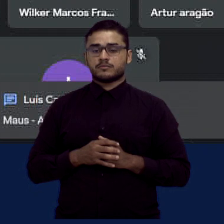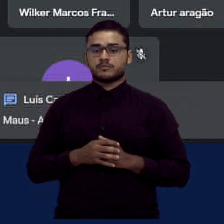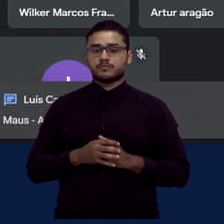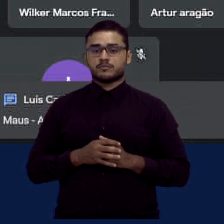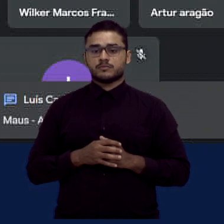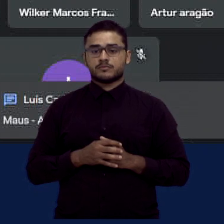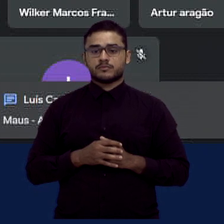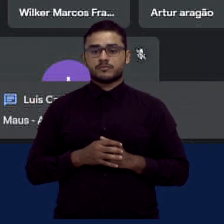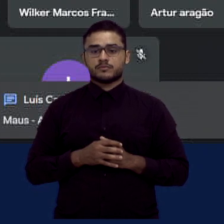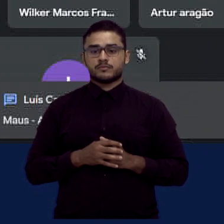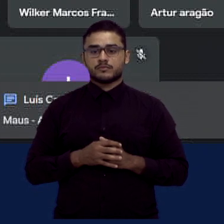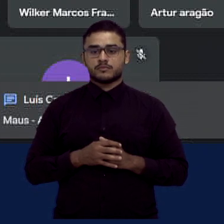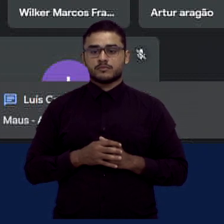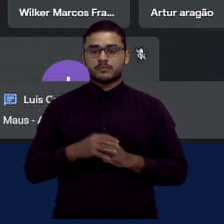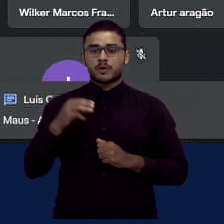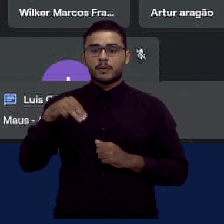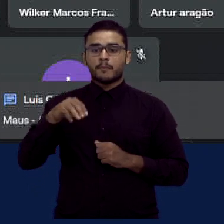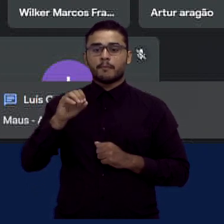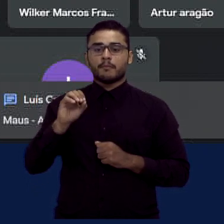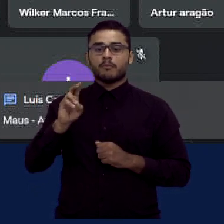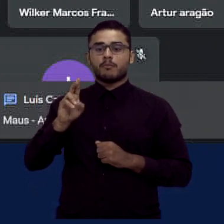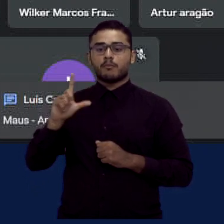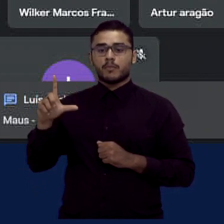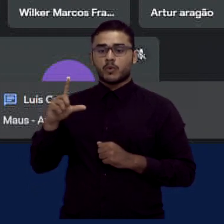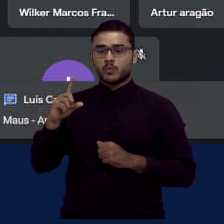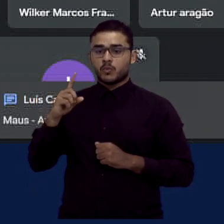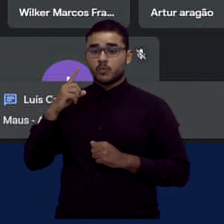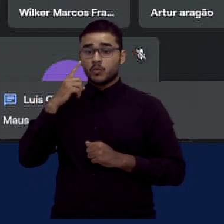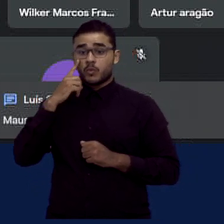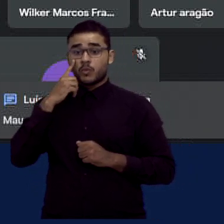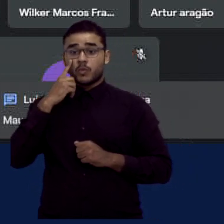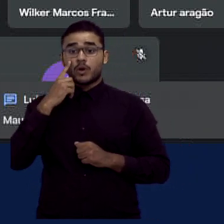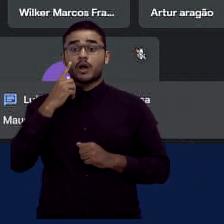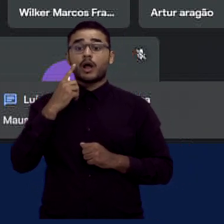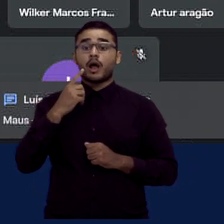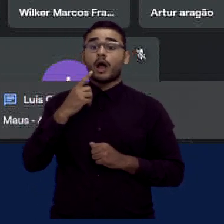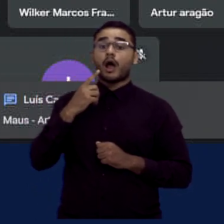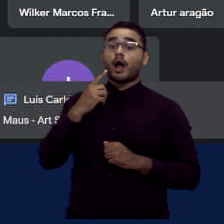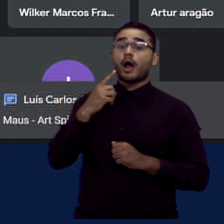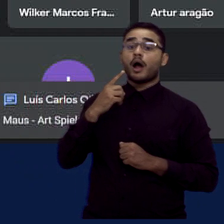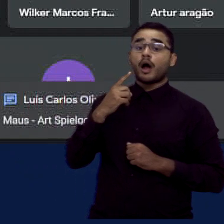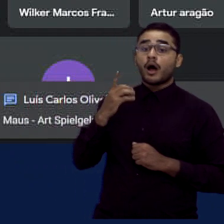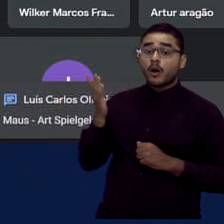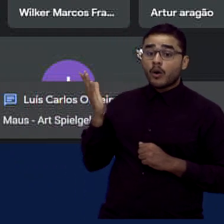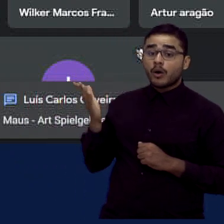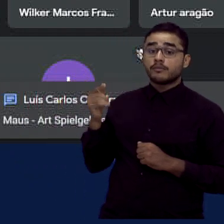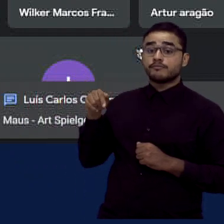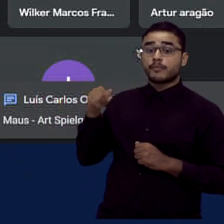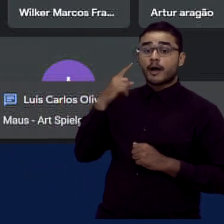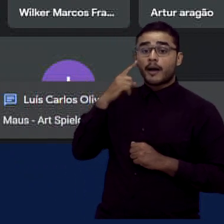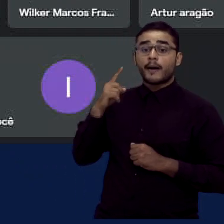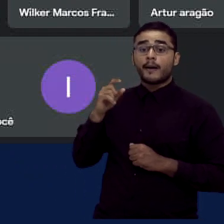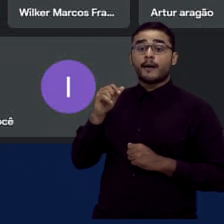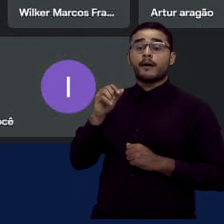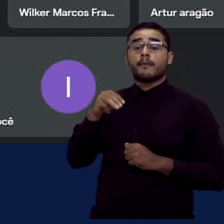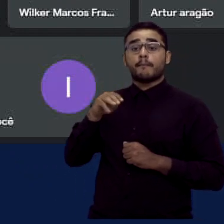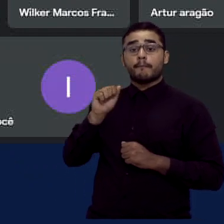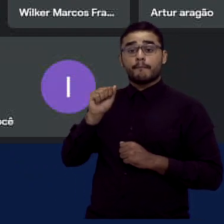Depois vê se eu acertei, por favor, sabe? Em que ele relata, através de histórias em quadrinhos,